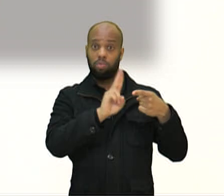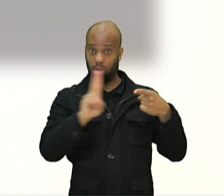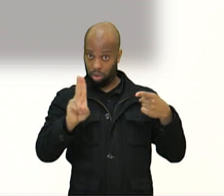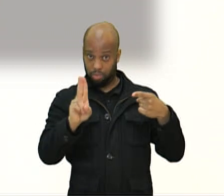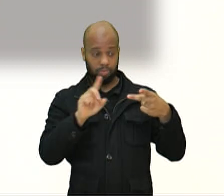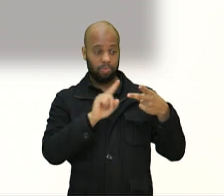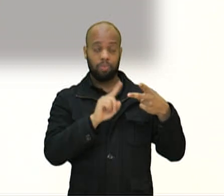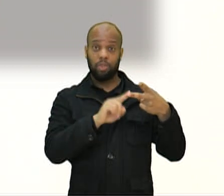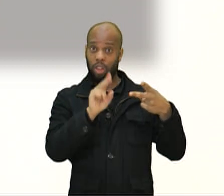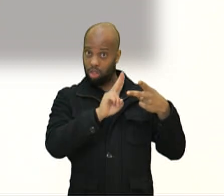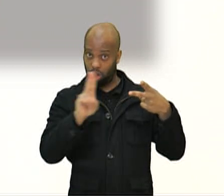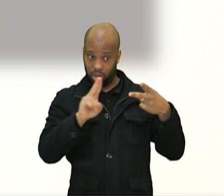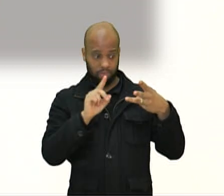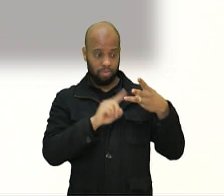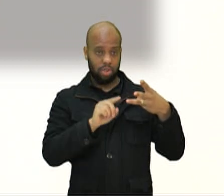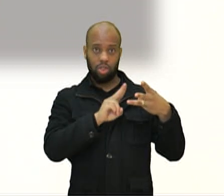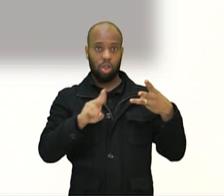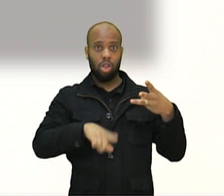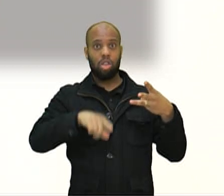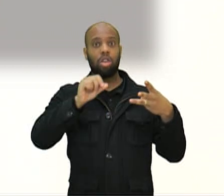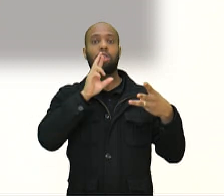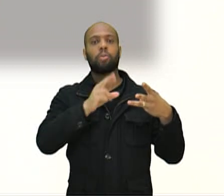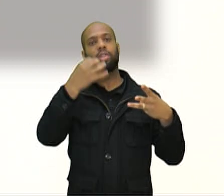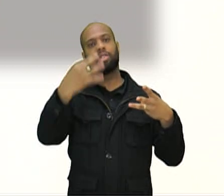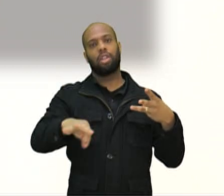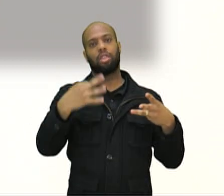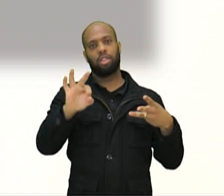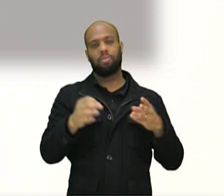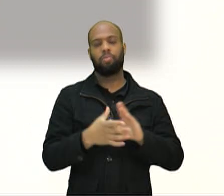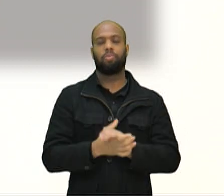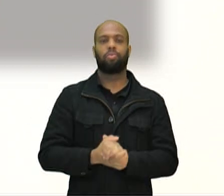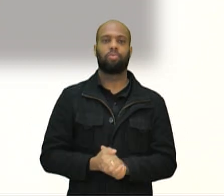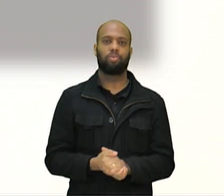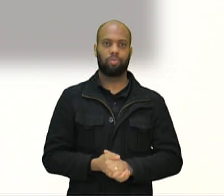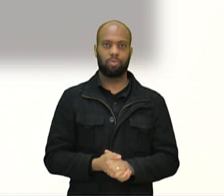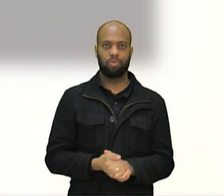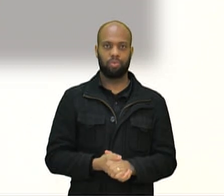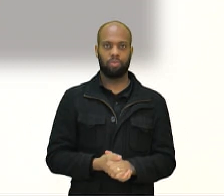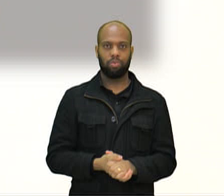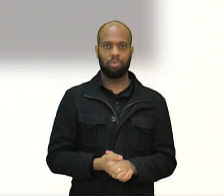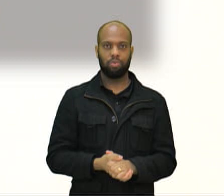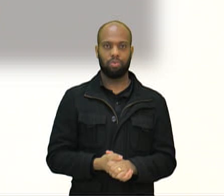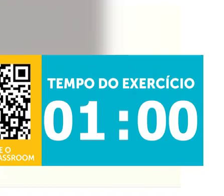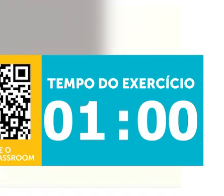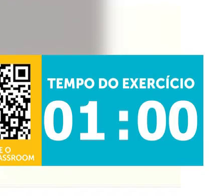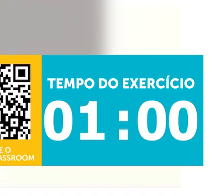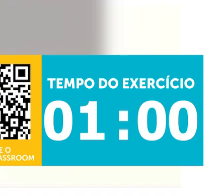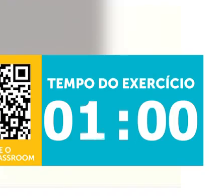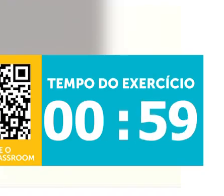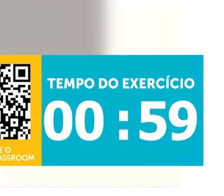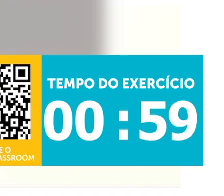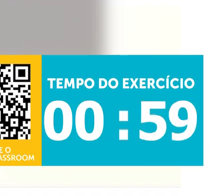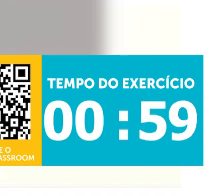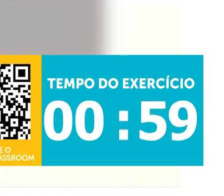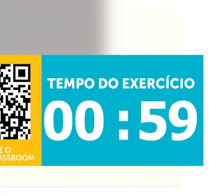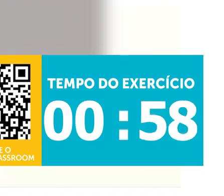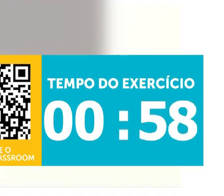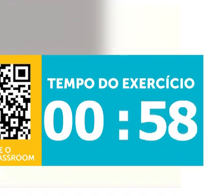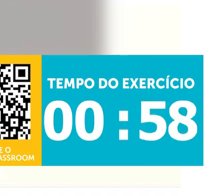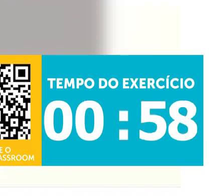evaporação, condensação ou fusão. Letra A, B ou C? Vai lá!